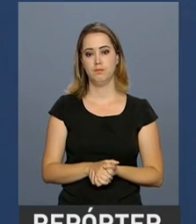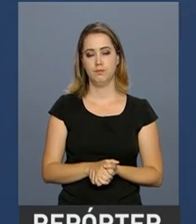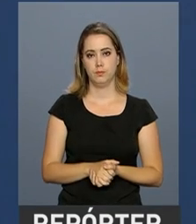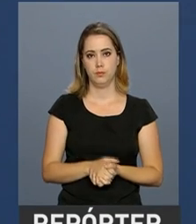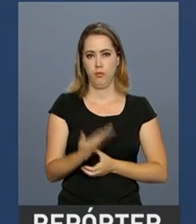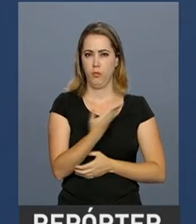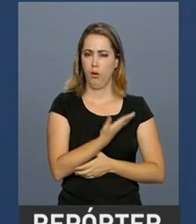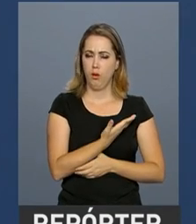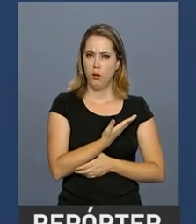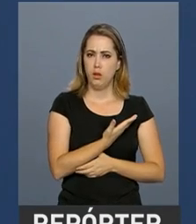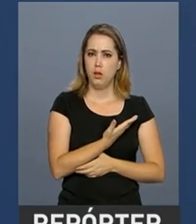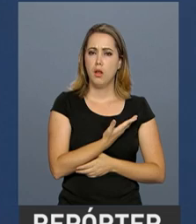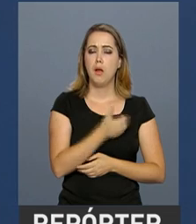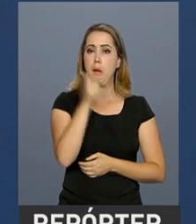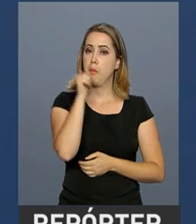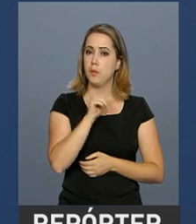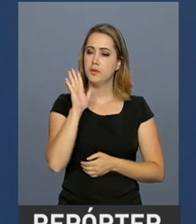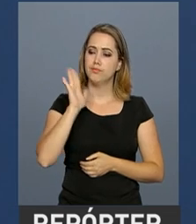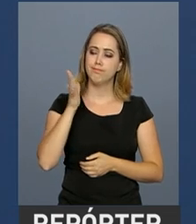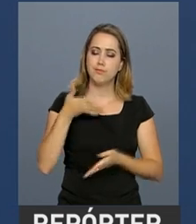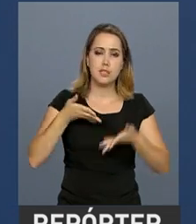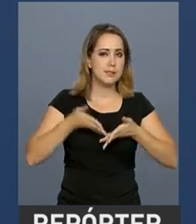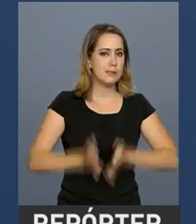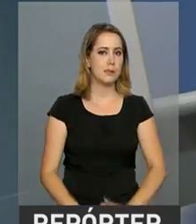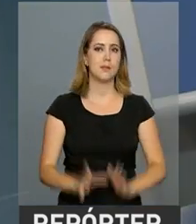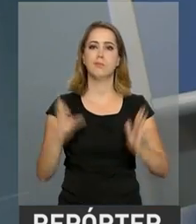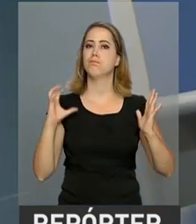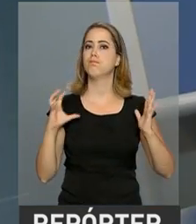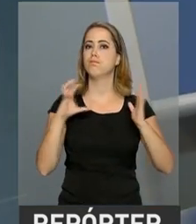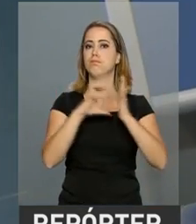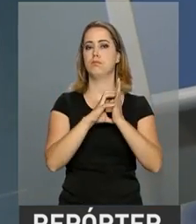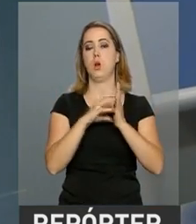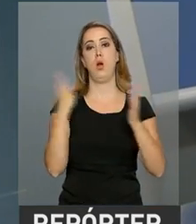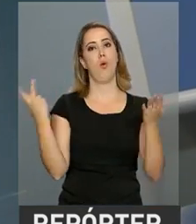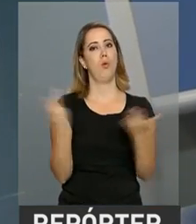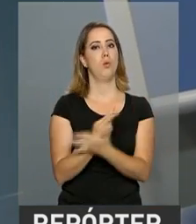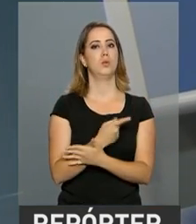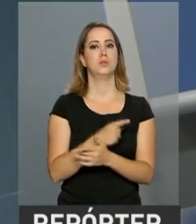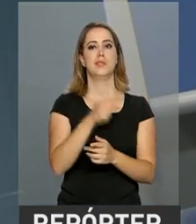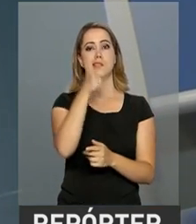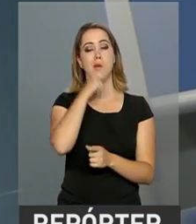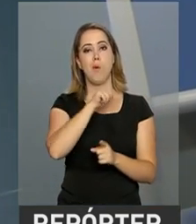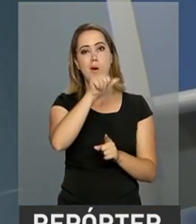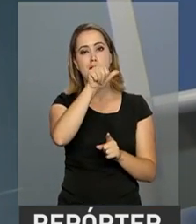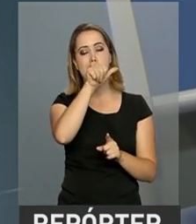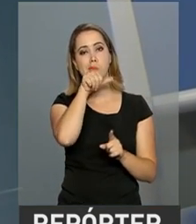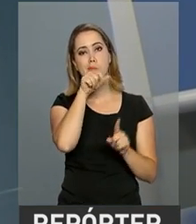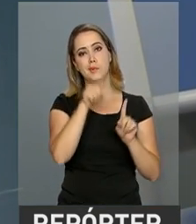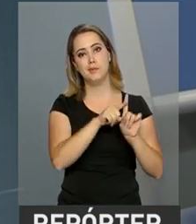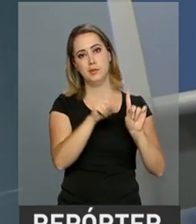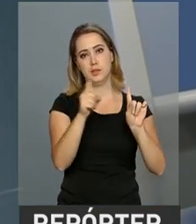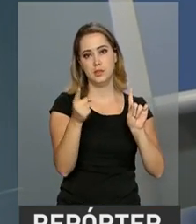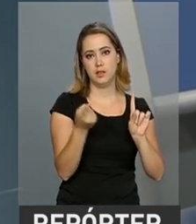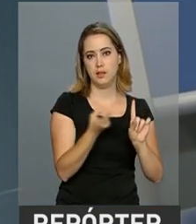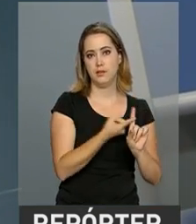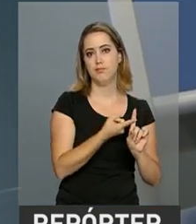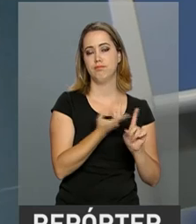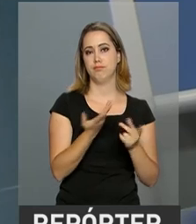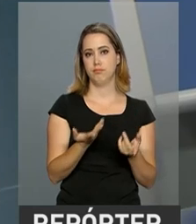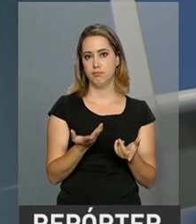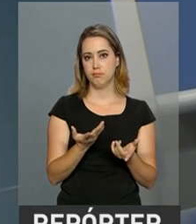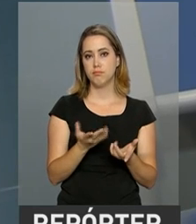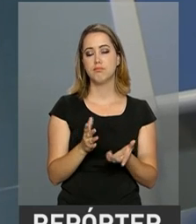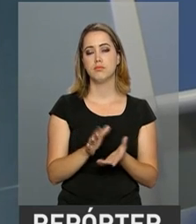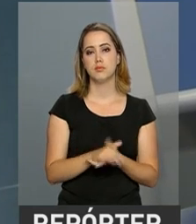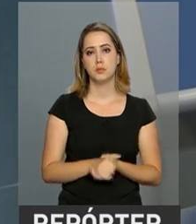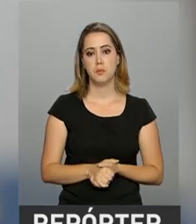Luana convive com o vírus da aides desde que nasceu a infecção se deu por meio da chamada transmissão vertical ou seja da